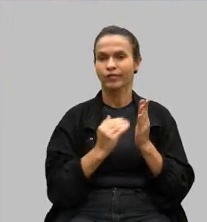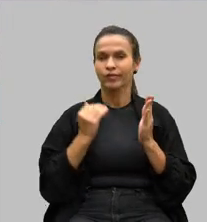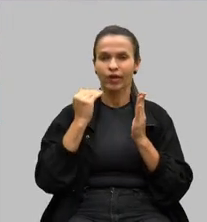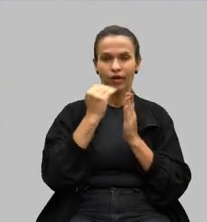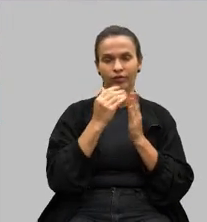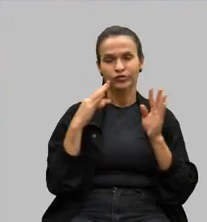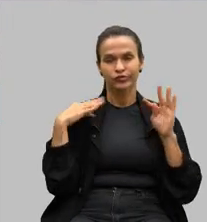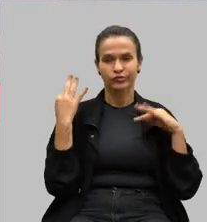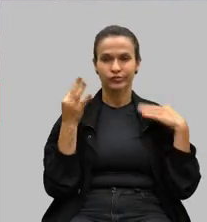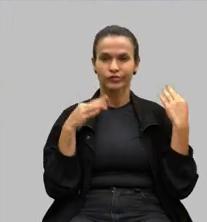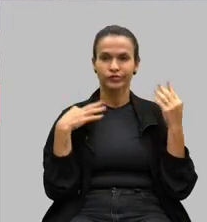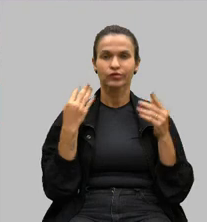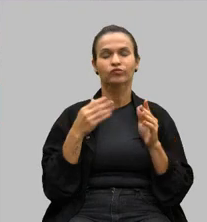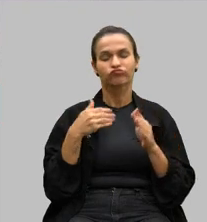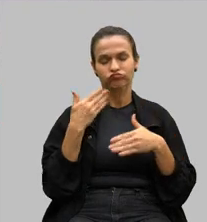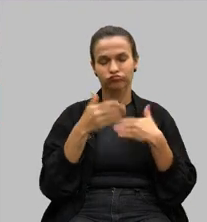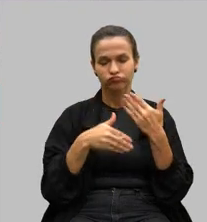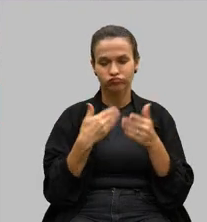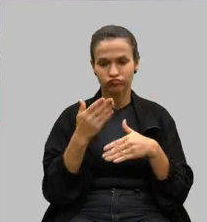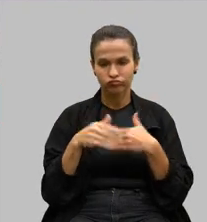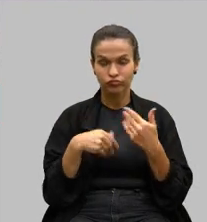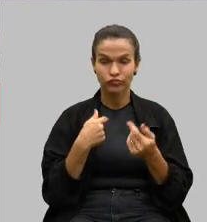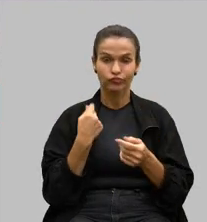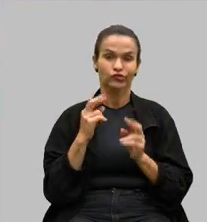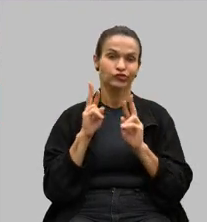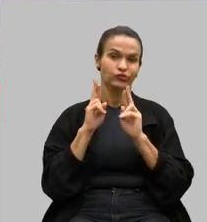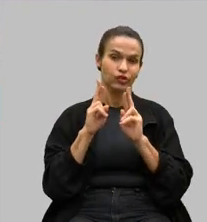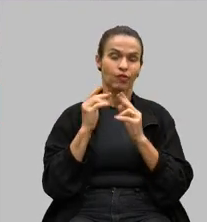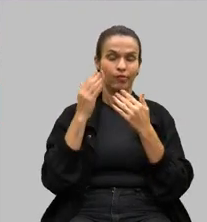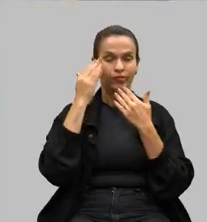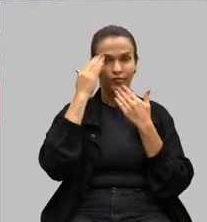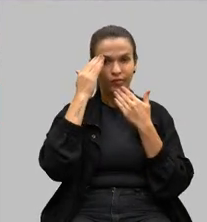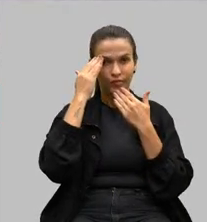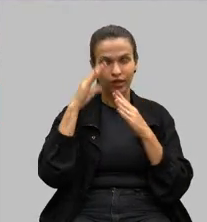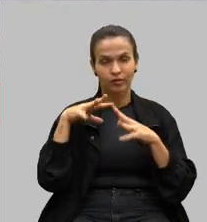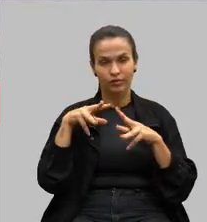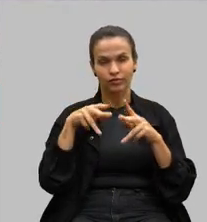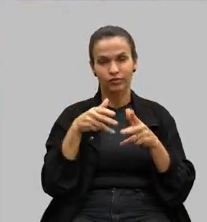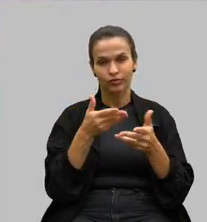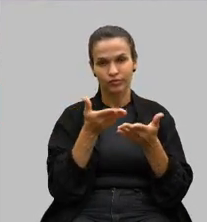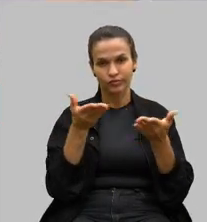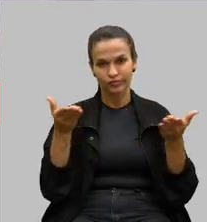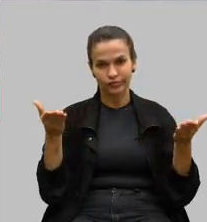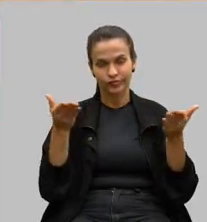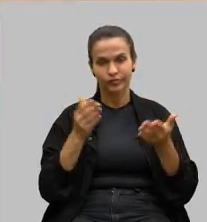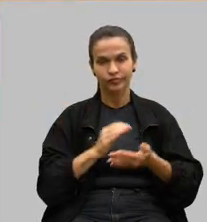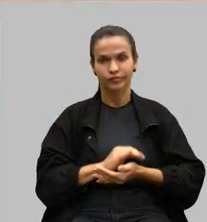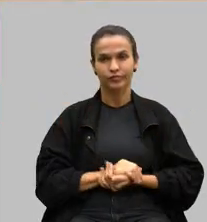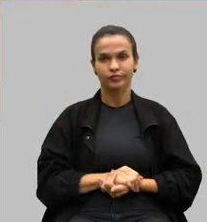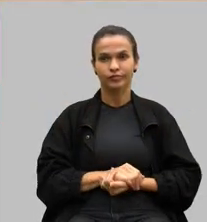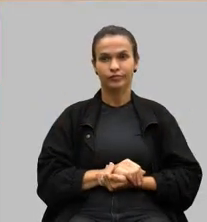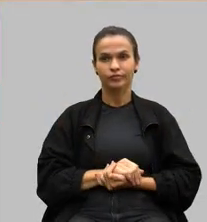eles estão caminhando aí dentro do esperado Muito obrigado a todas e a todos